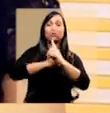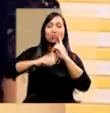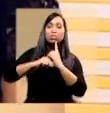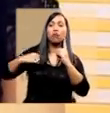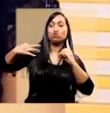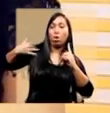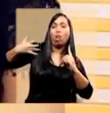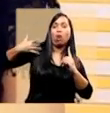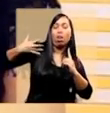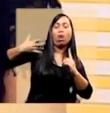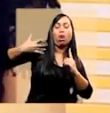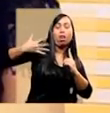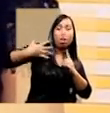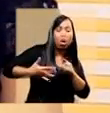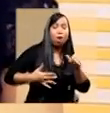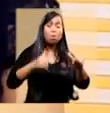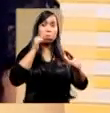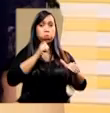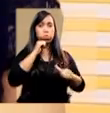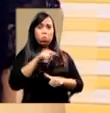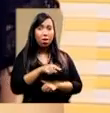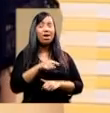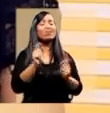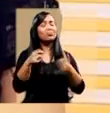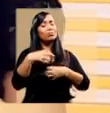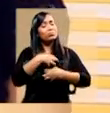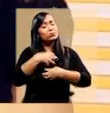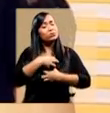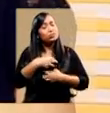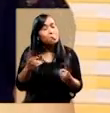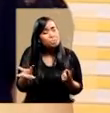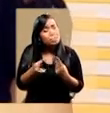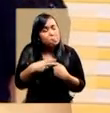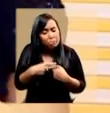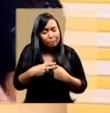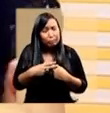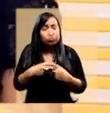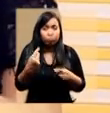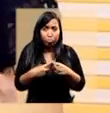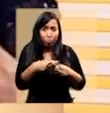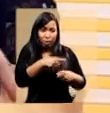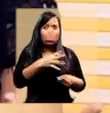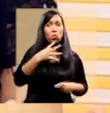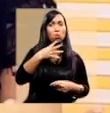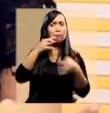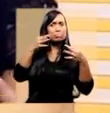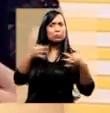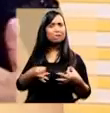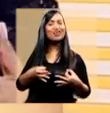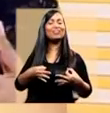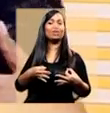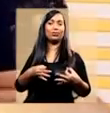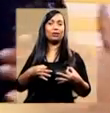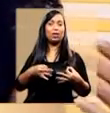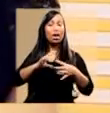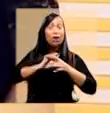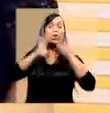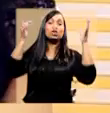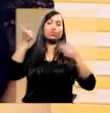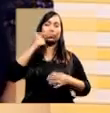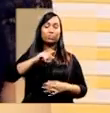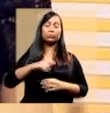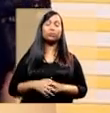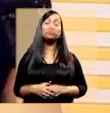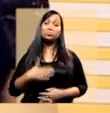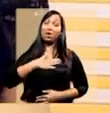do tempo e faz com que essa mulher sinta-se aprisionada. Porque quando ela conhece a verdade, ela se